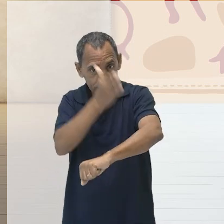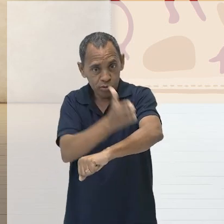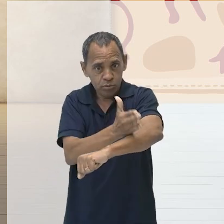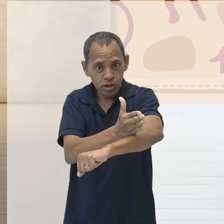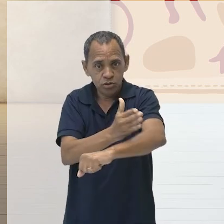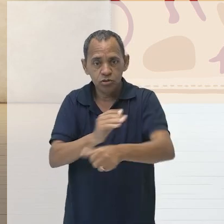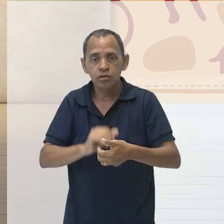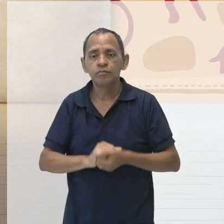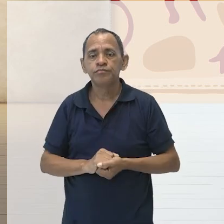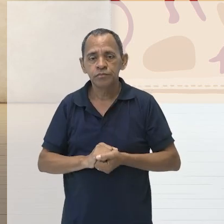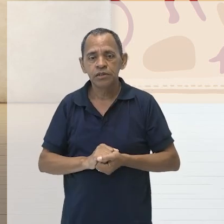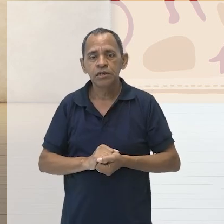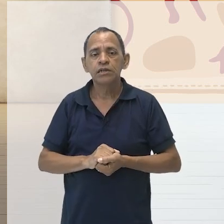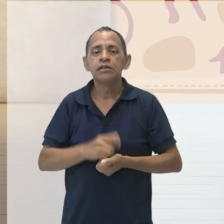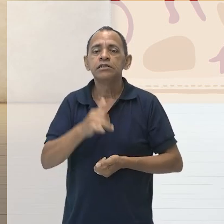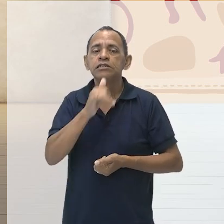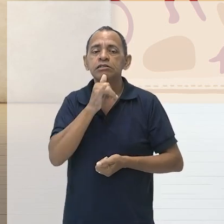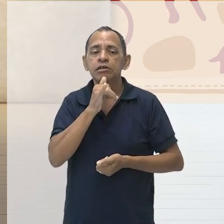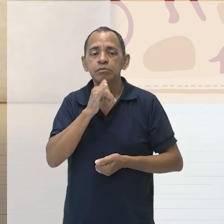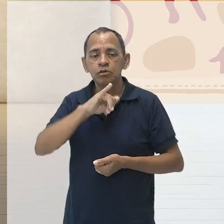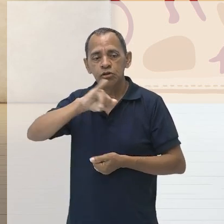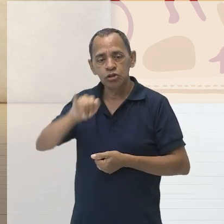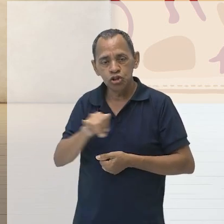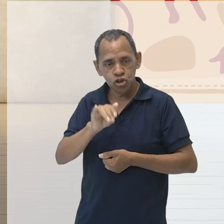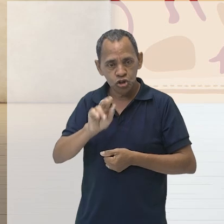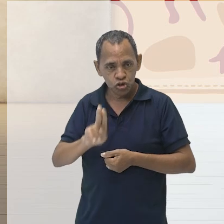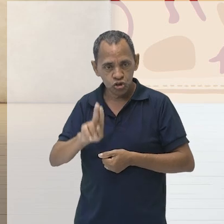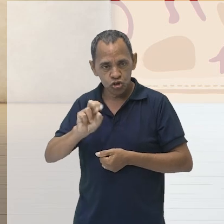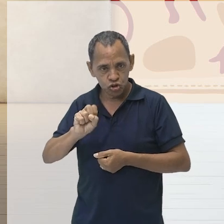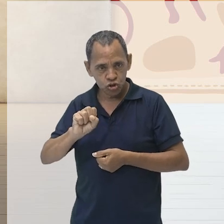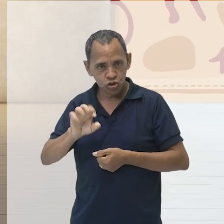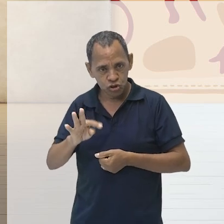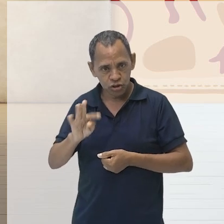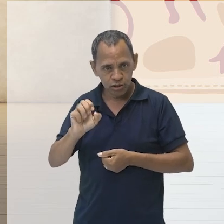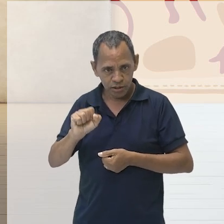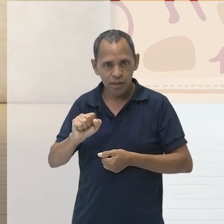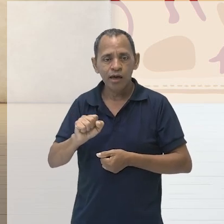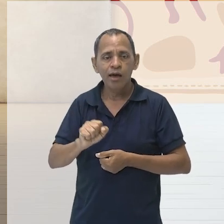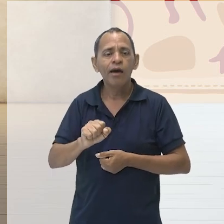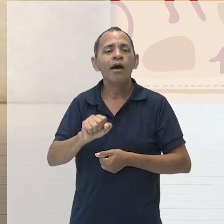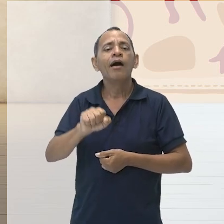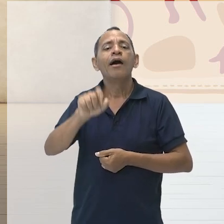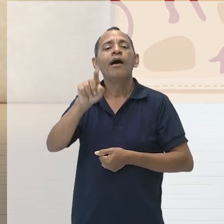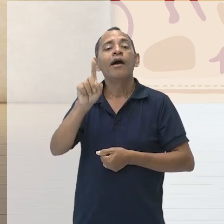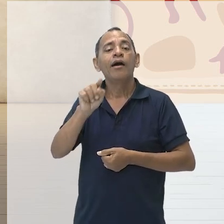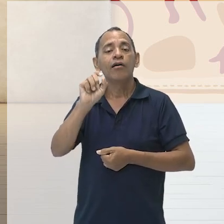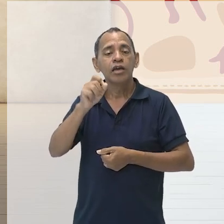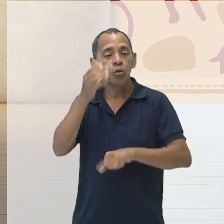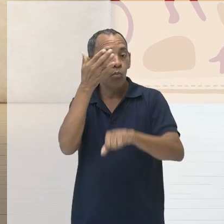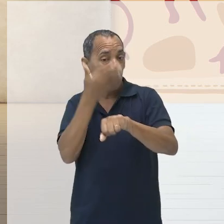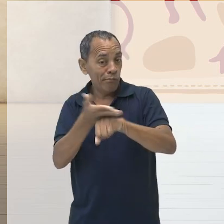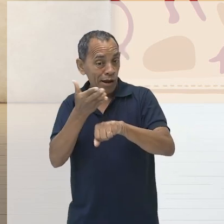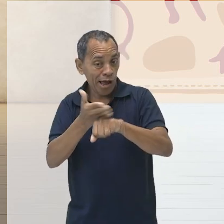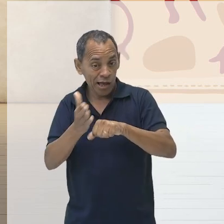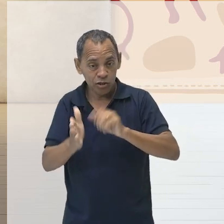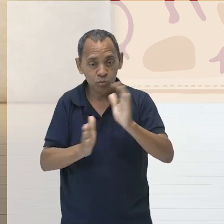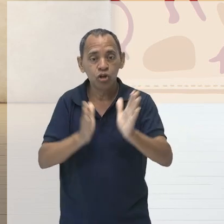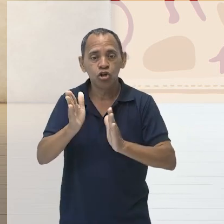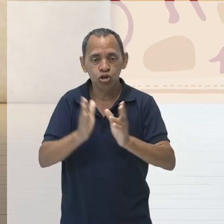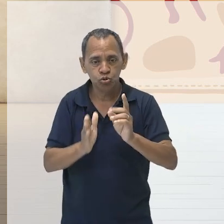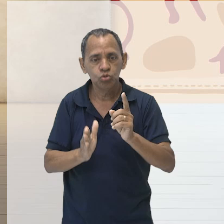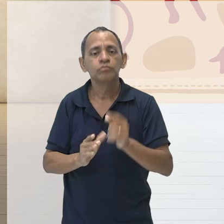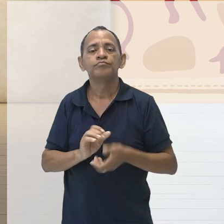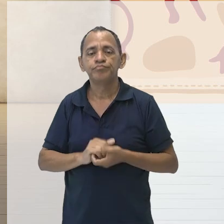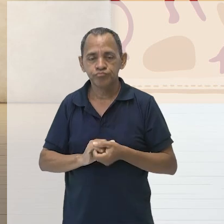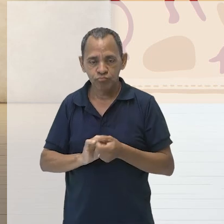especificamente a justa, né? A justa é um desporto da época que contava com a disputa de 2